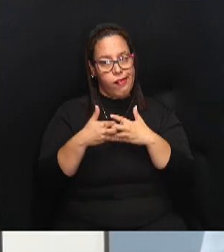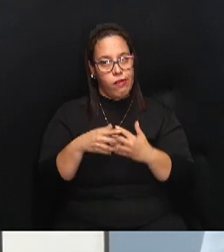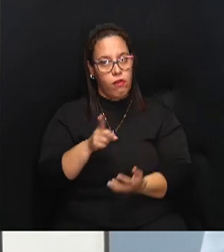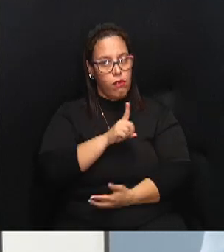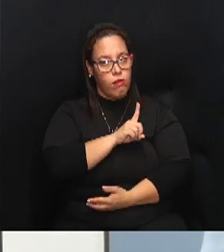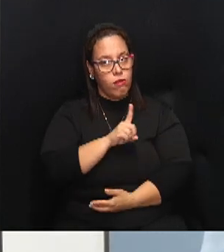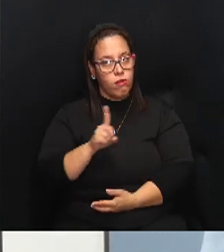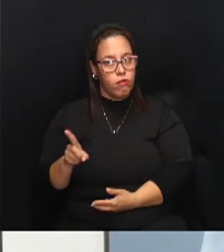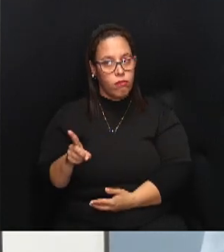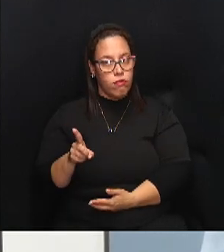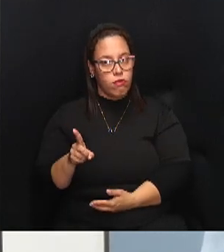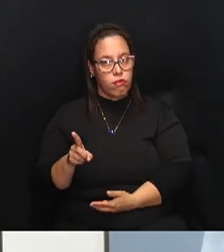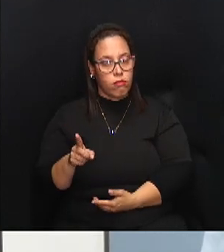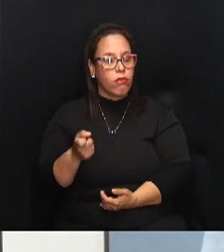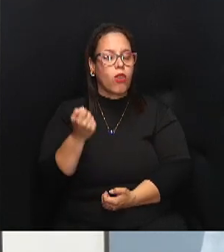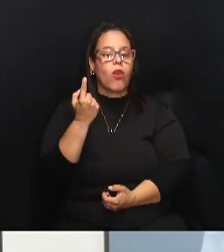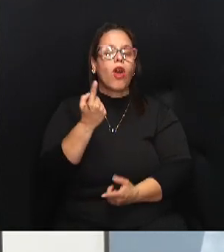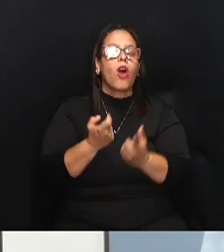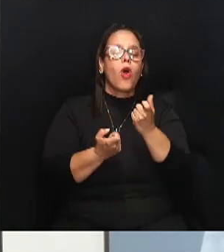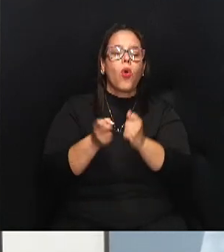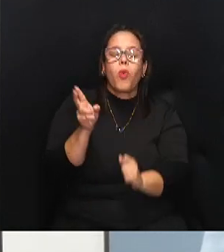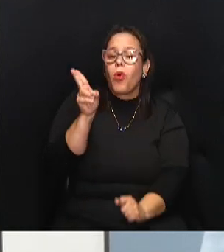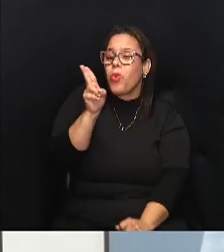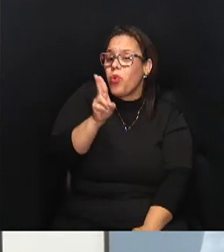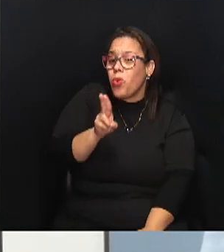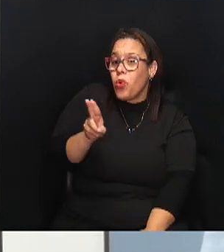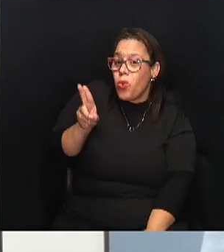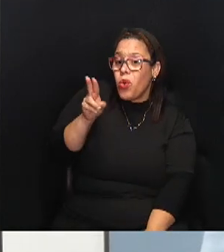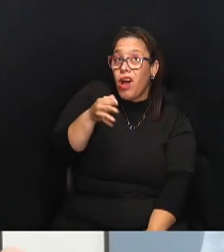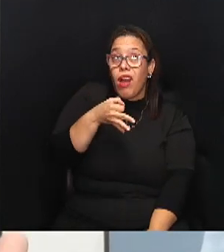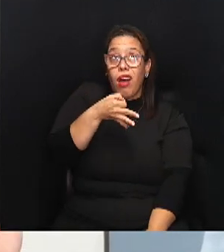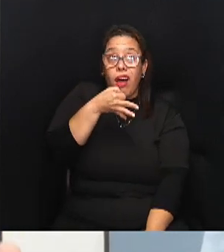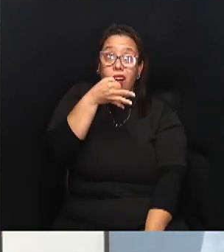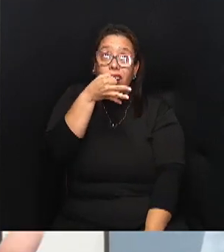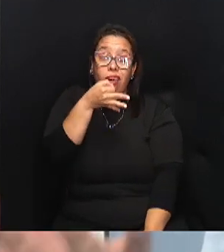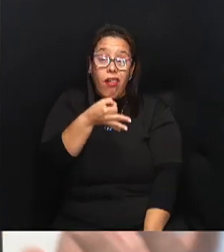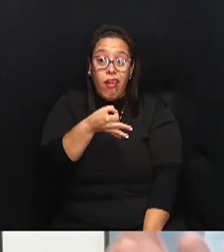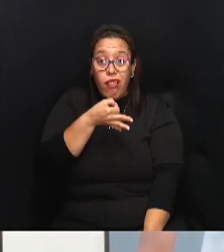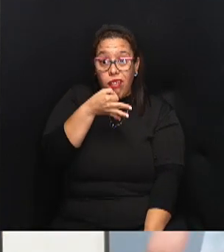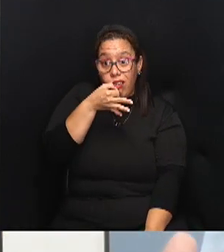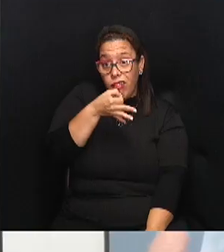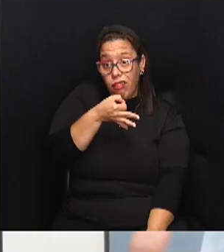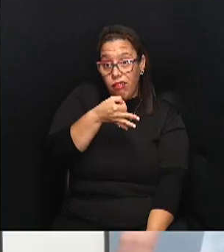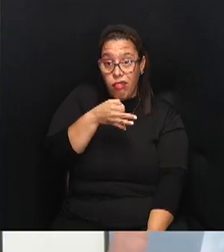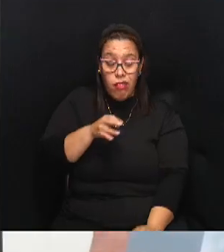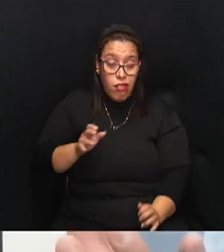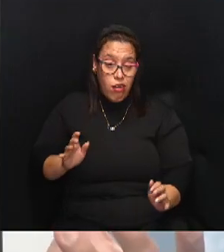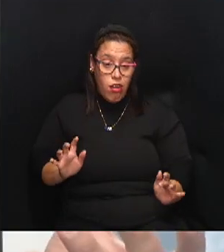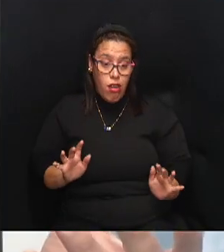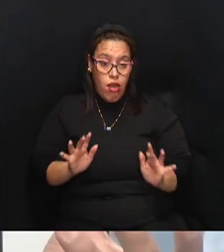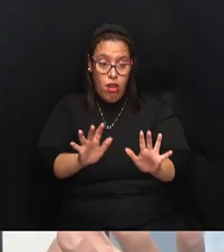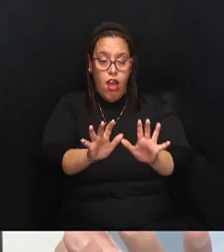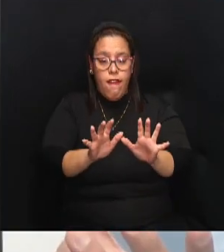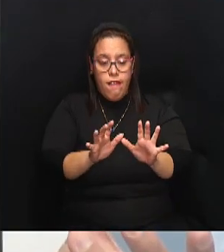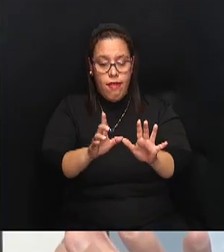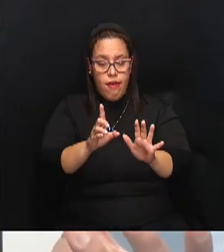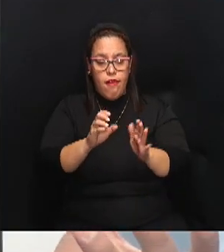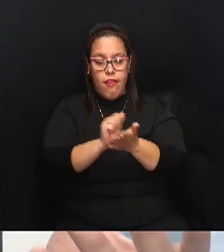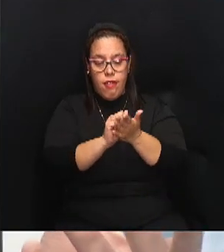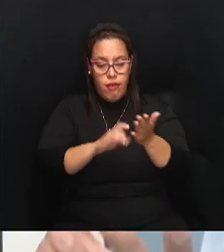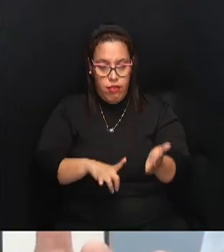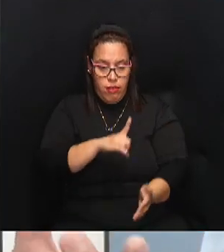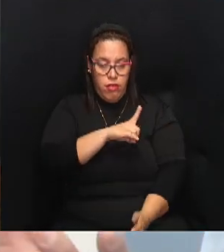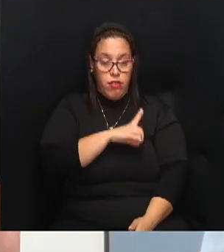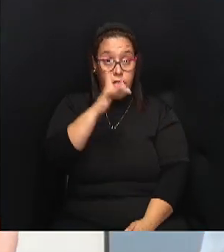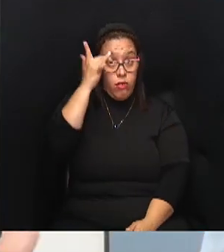que alguns possam usar desse argumento para que não avance a atividade delegada, né? Eu acho que